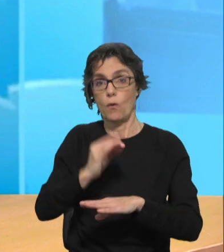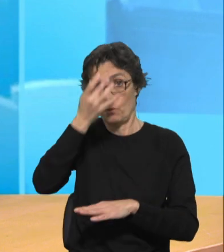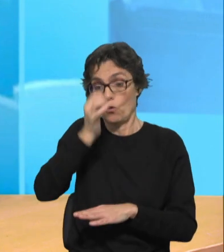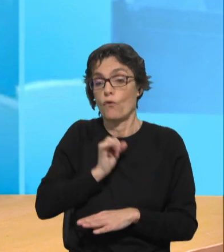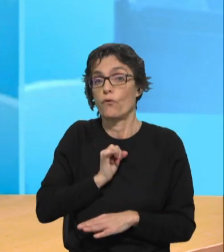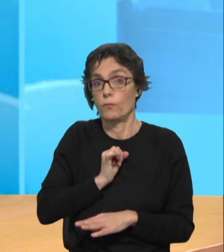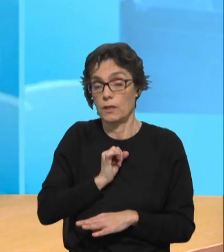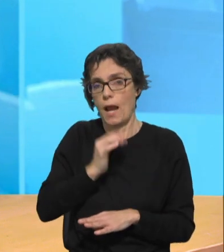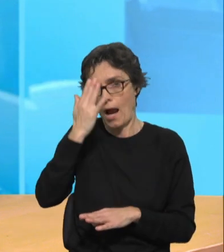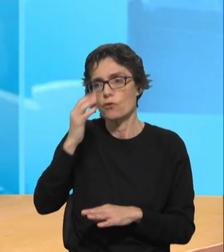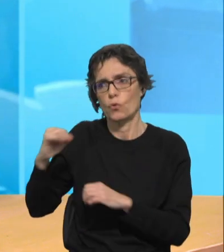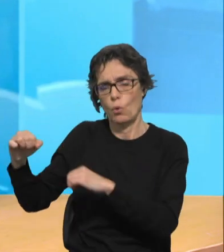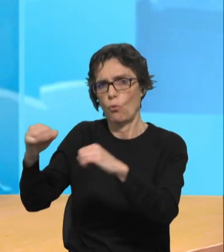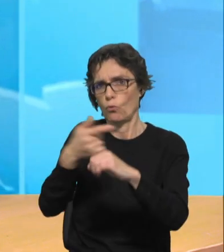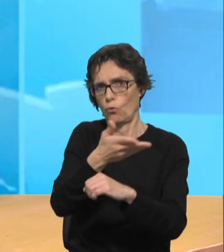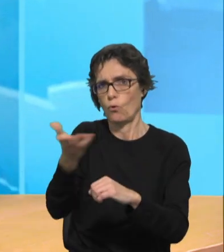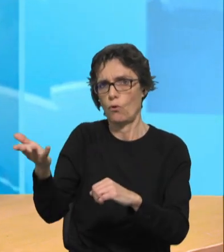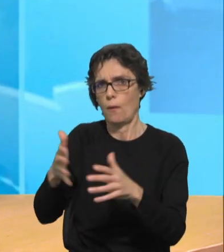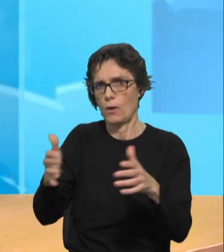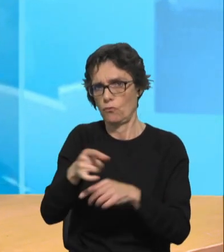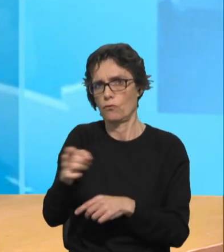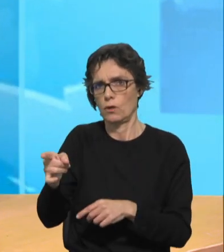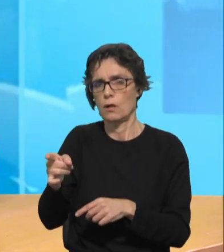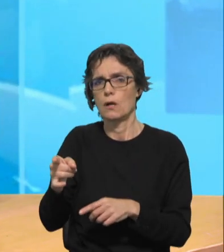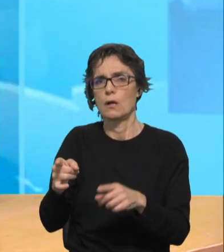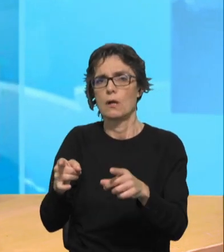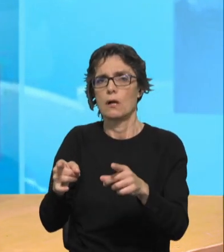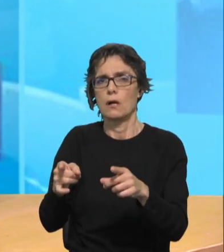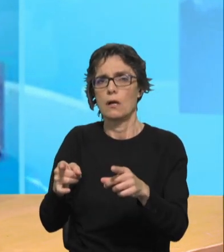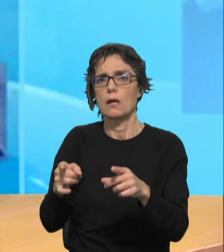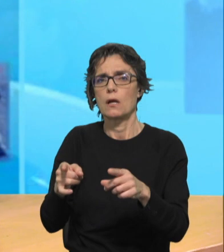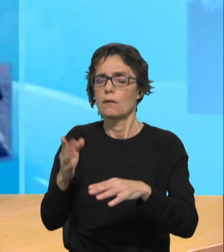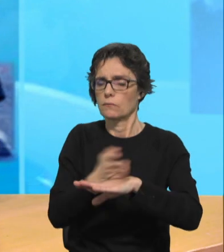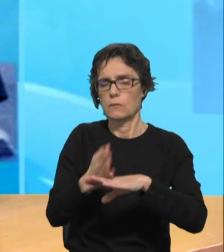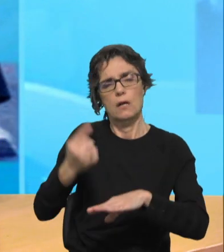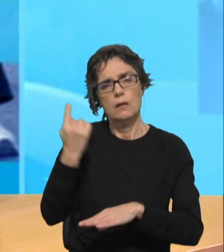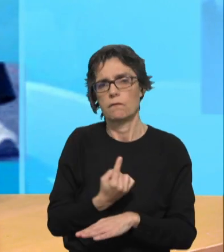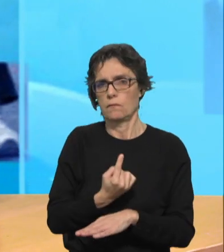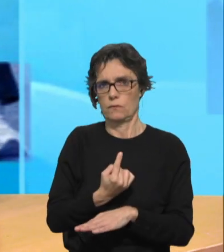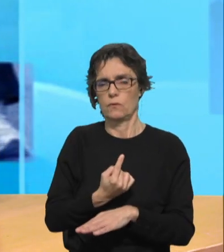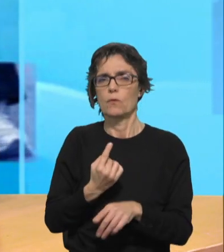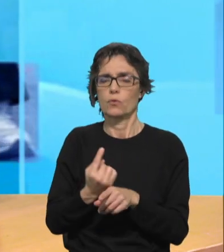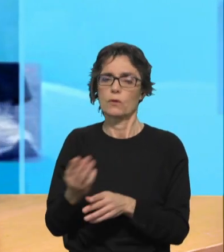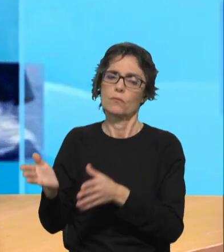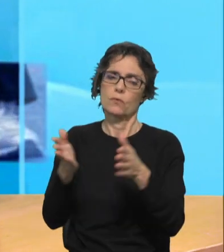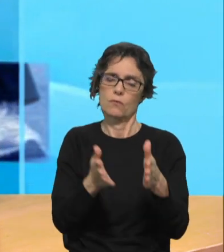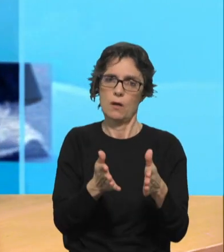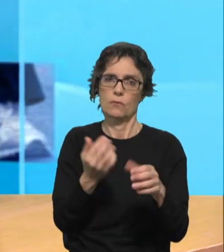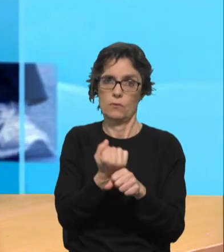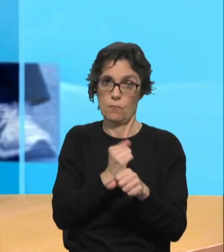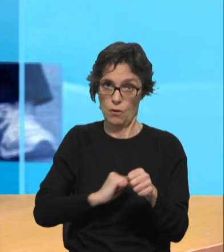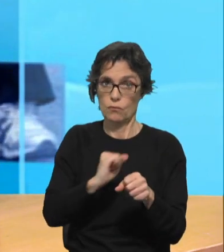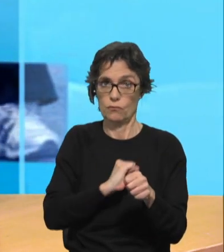é partilhada por muita gente, devia haver uma clara separação entre as duas coisas. No sentido de que o trabalho que nós fazemos para